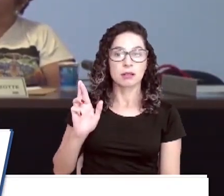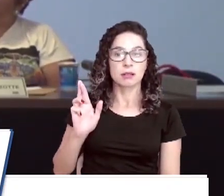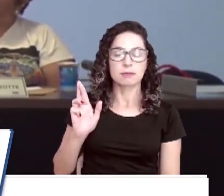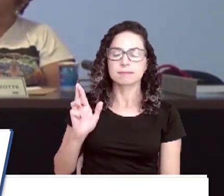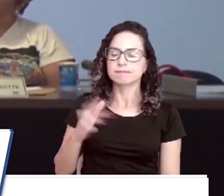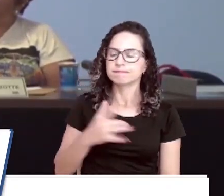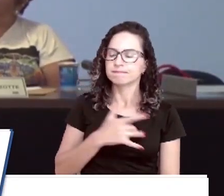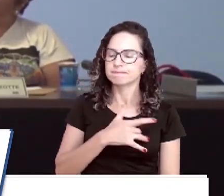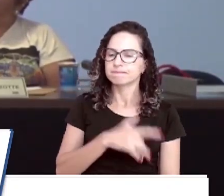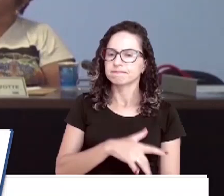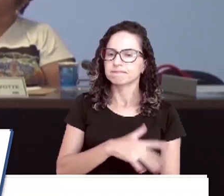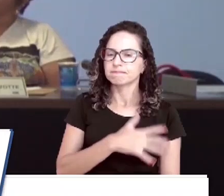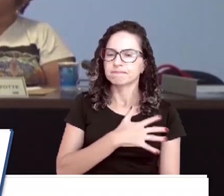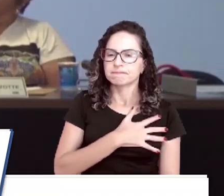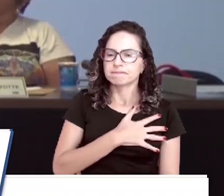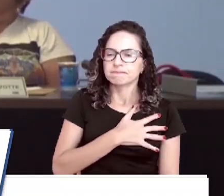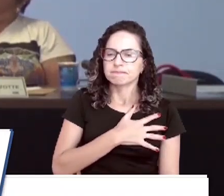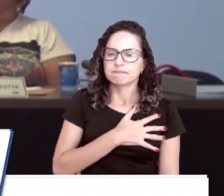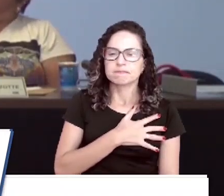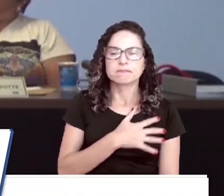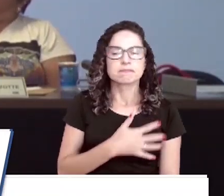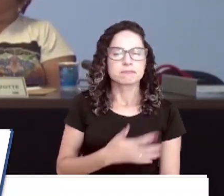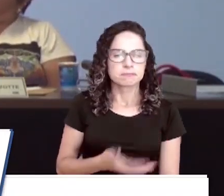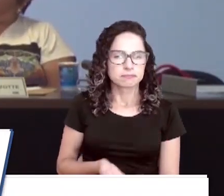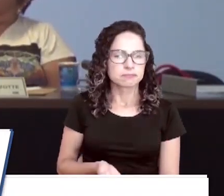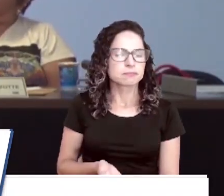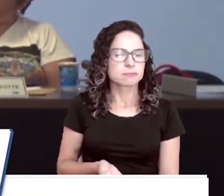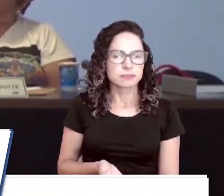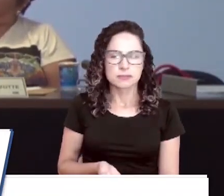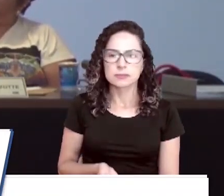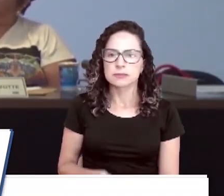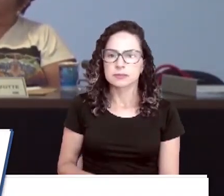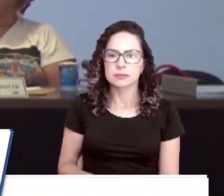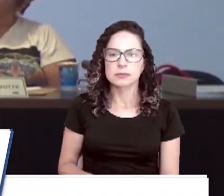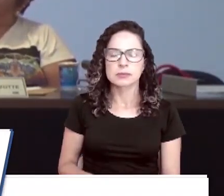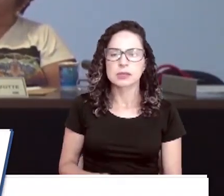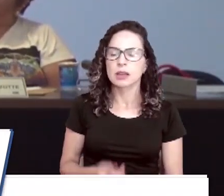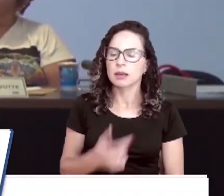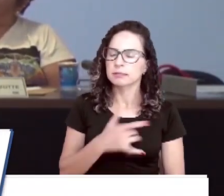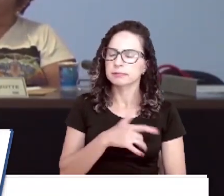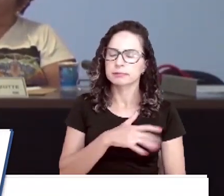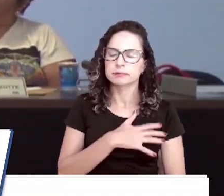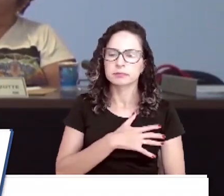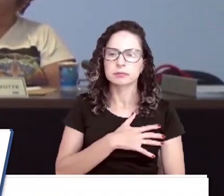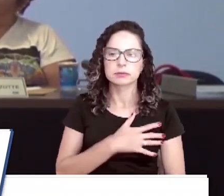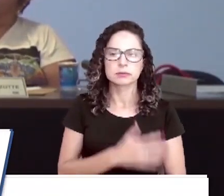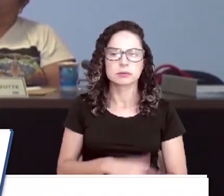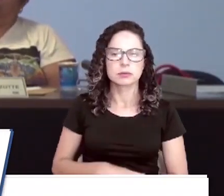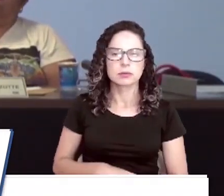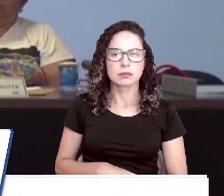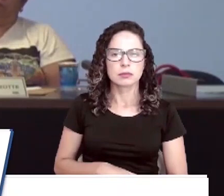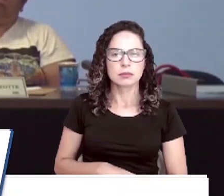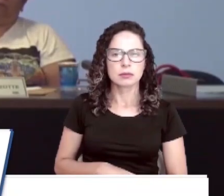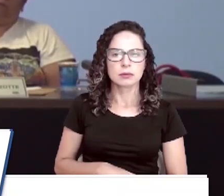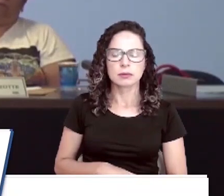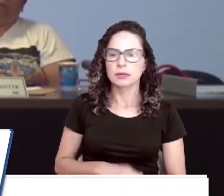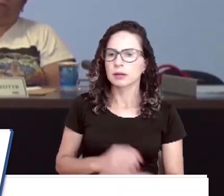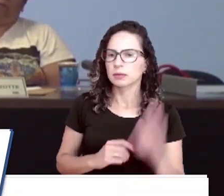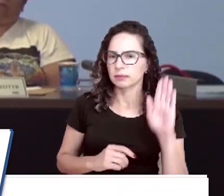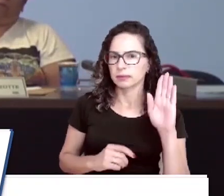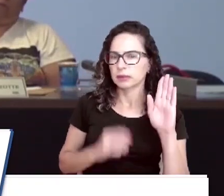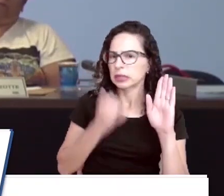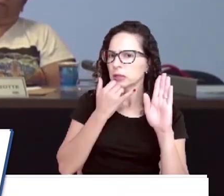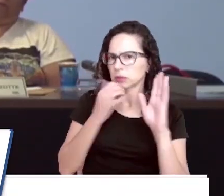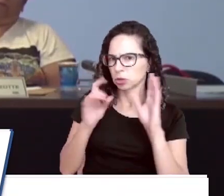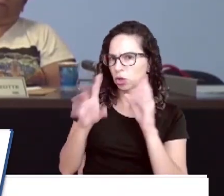É de doer a natureza do ser humano, né? É de doer. Então, Não, excelência, só para completar,